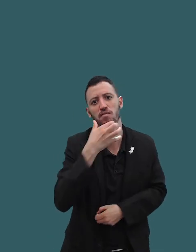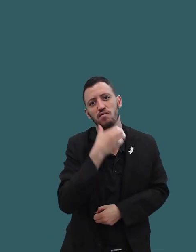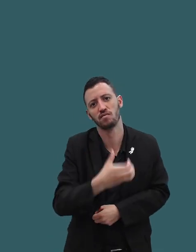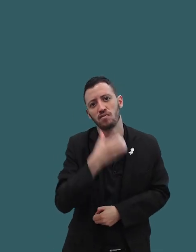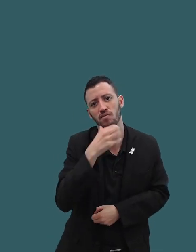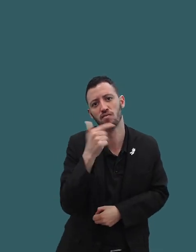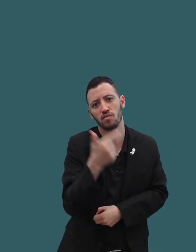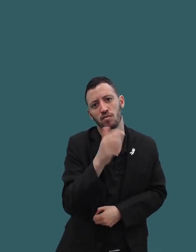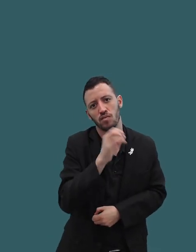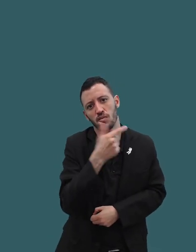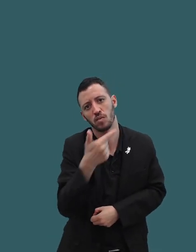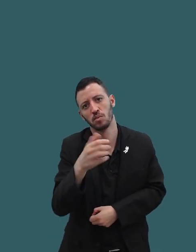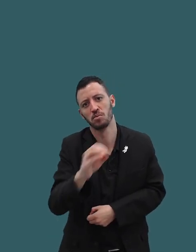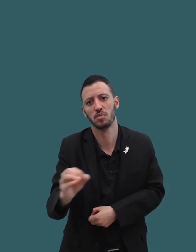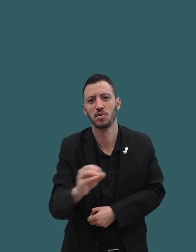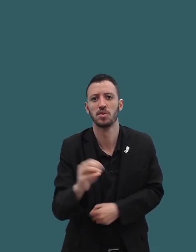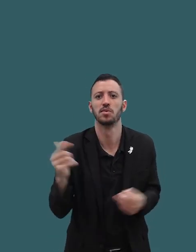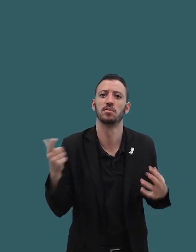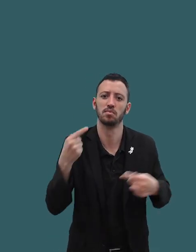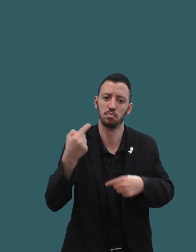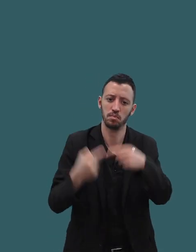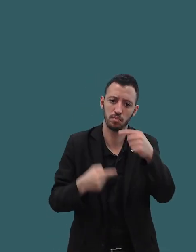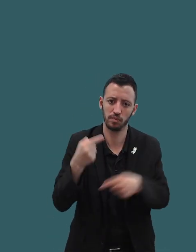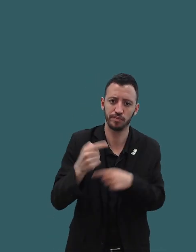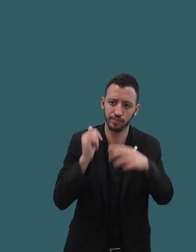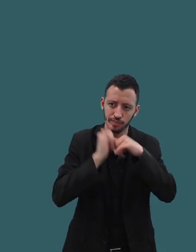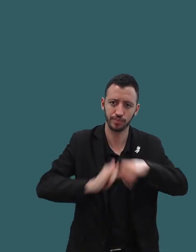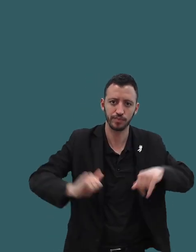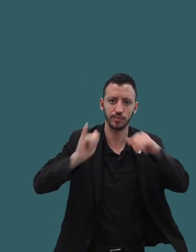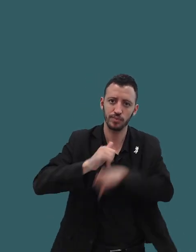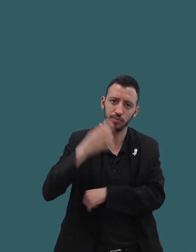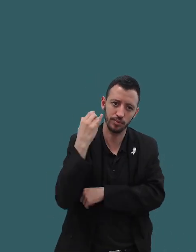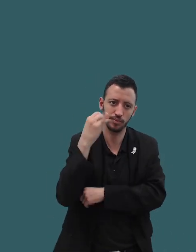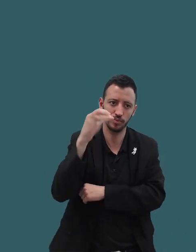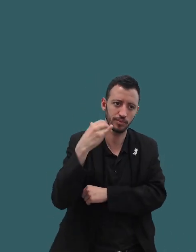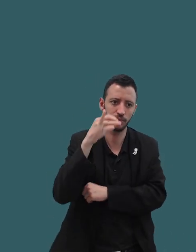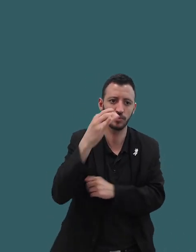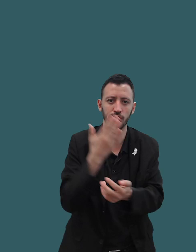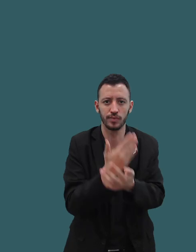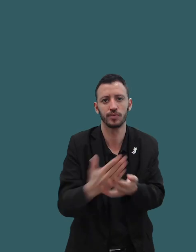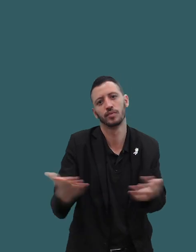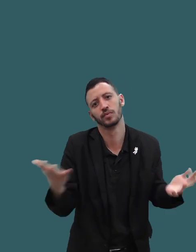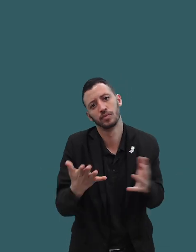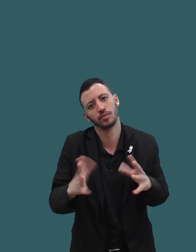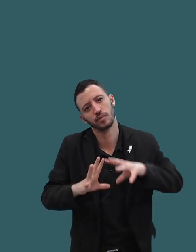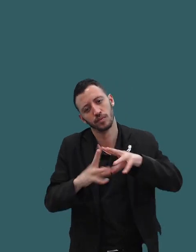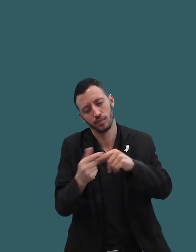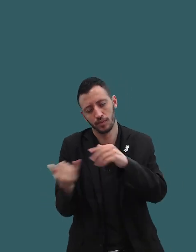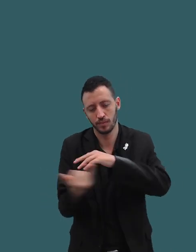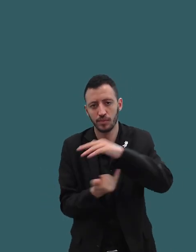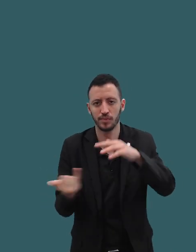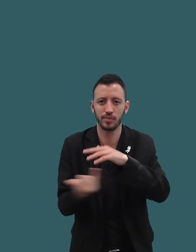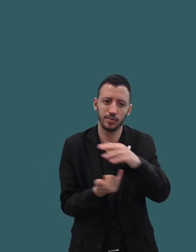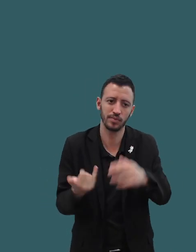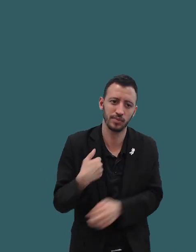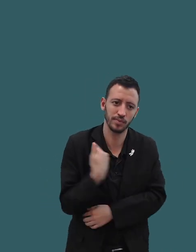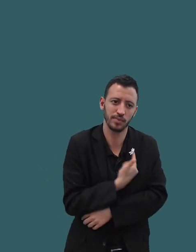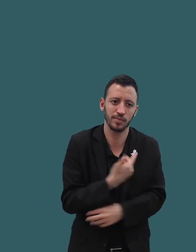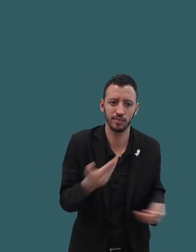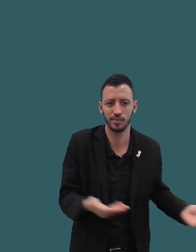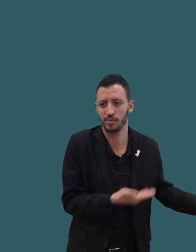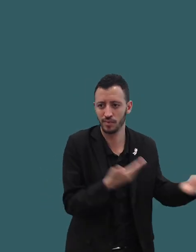de dezembro de 2020 a política de divulgação científica, e a partir daí, então, toda a instituição, a gente